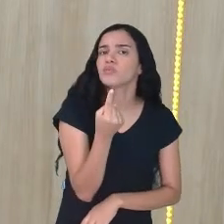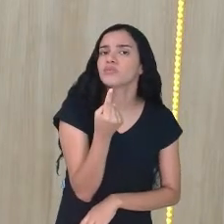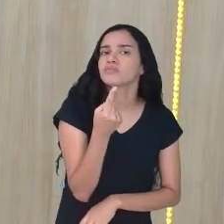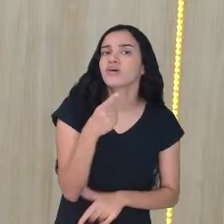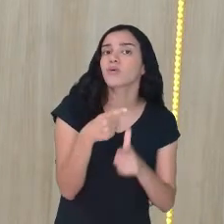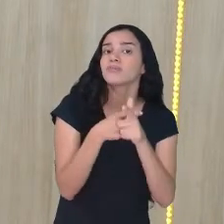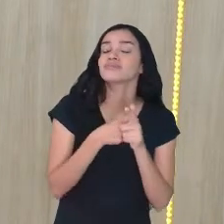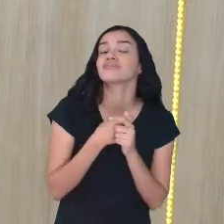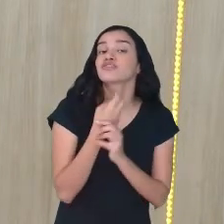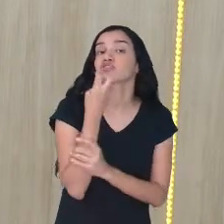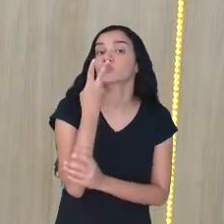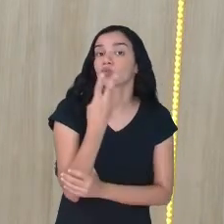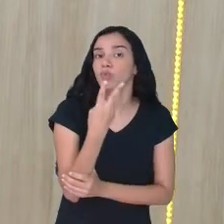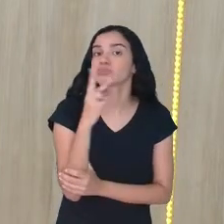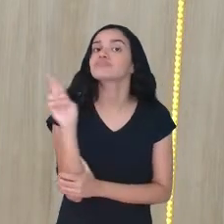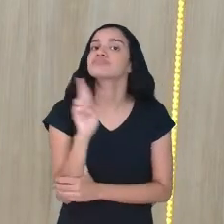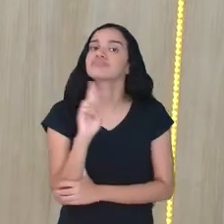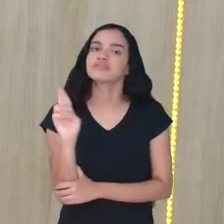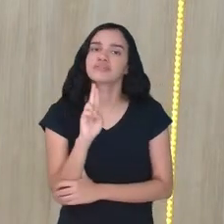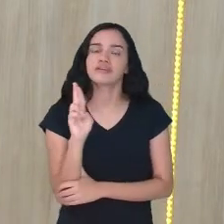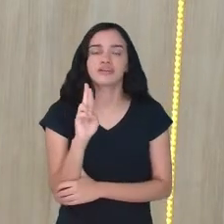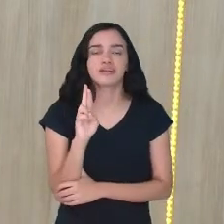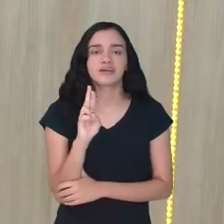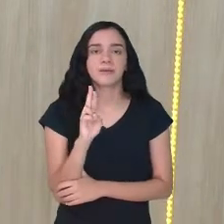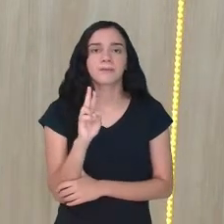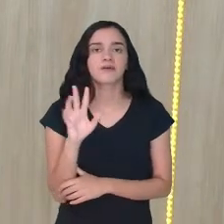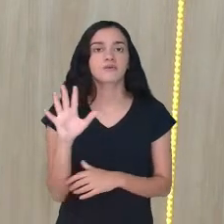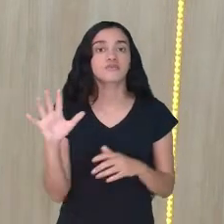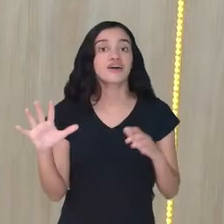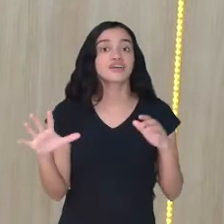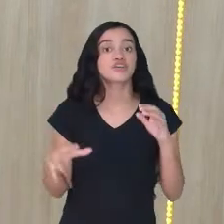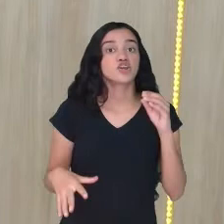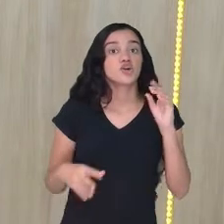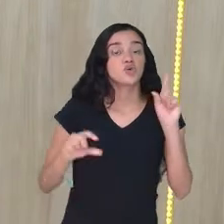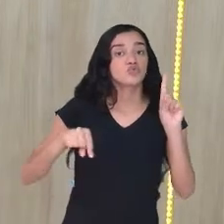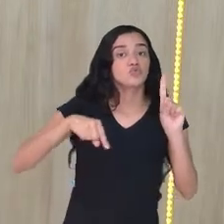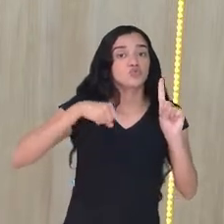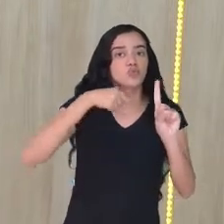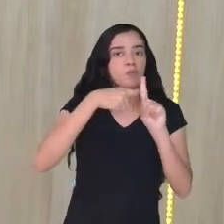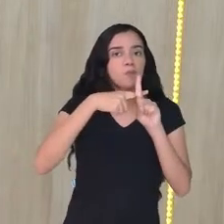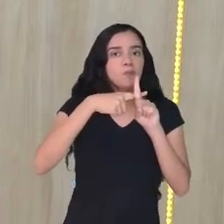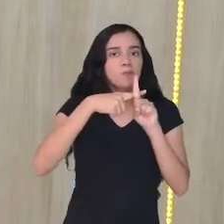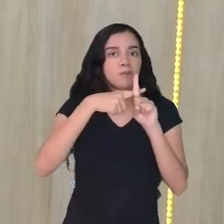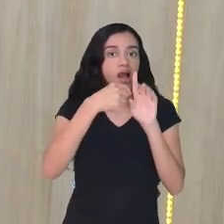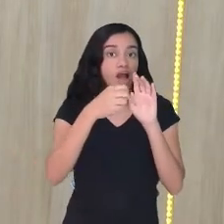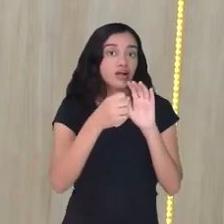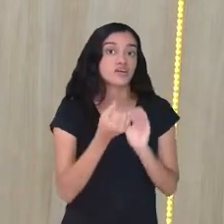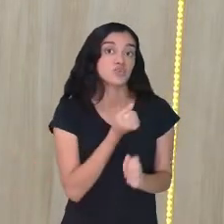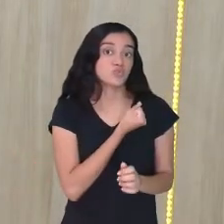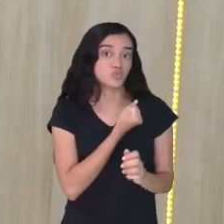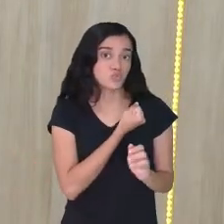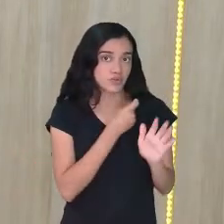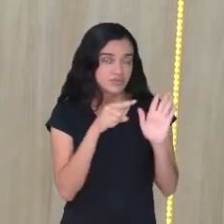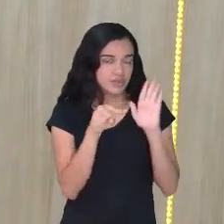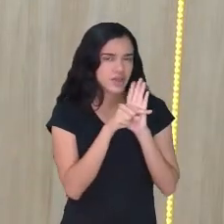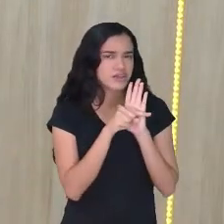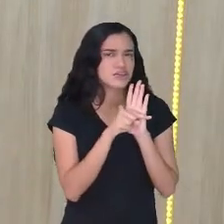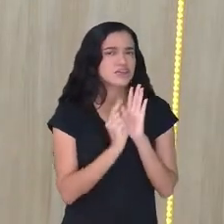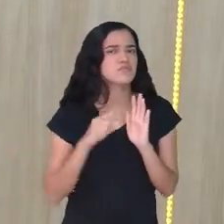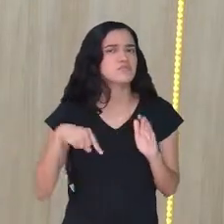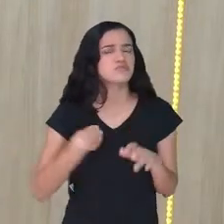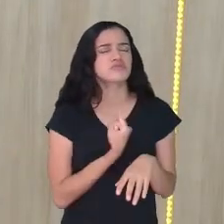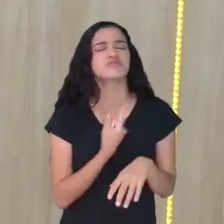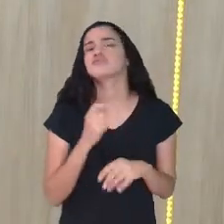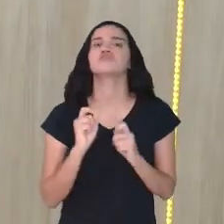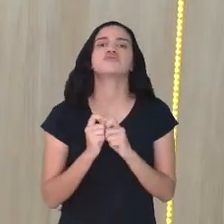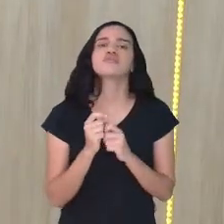dever 2. Então, quando a gente vai somar números negativos, só número negativo, o que a gente faz?